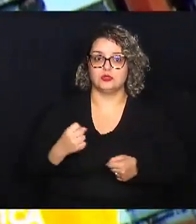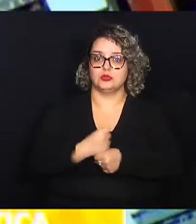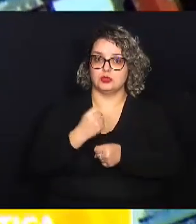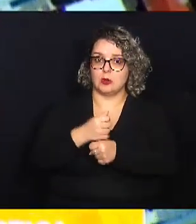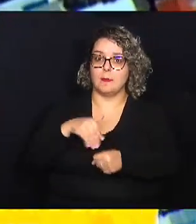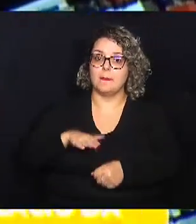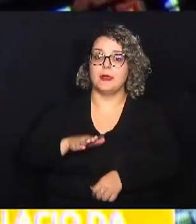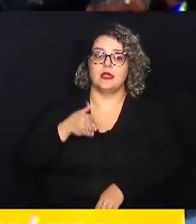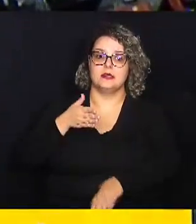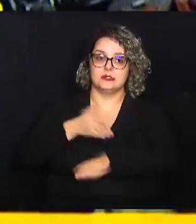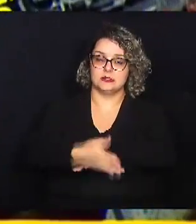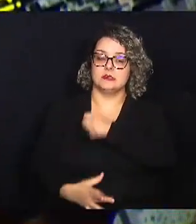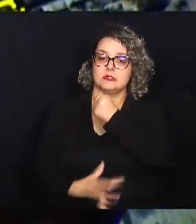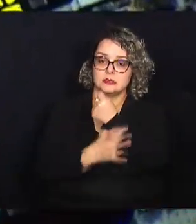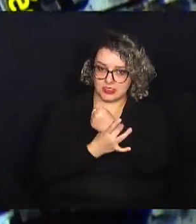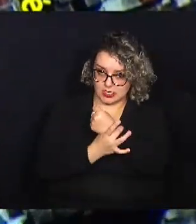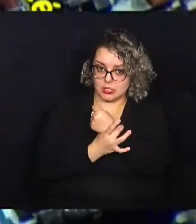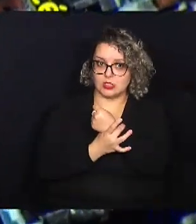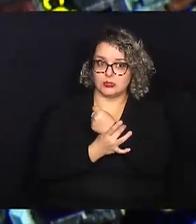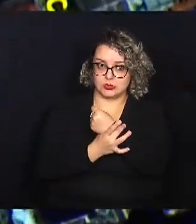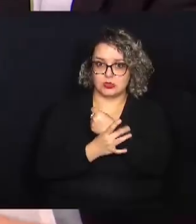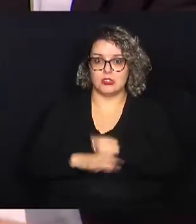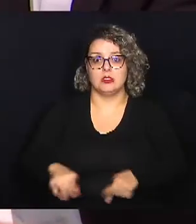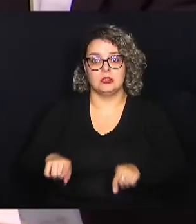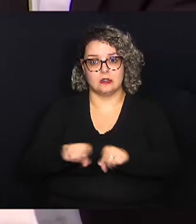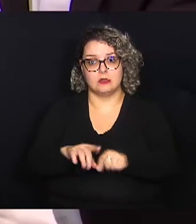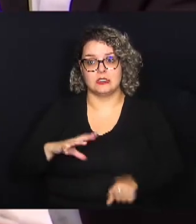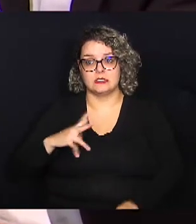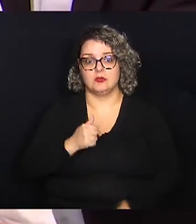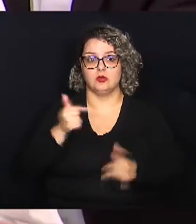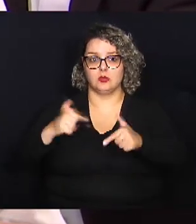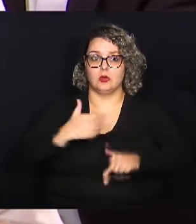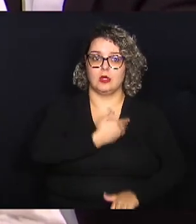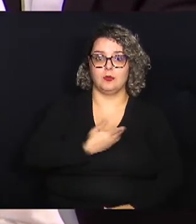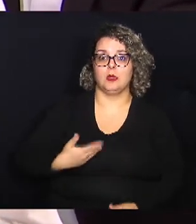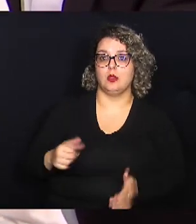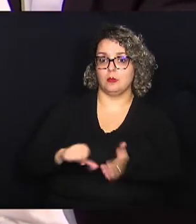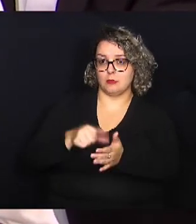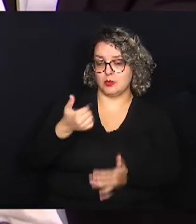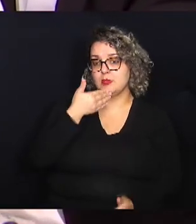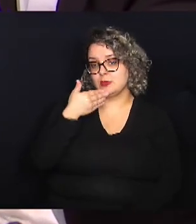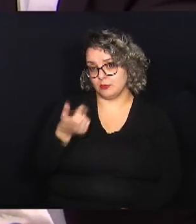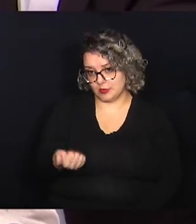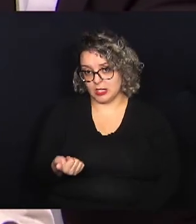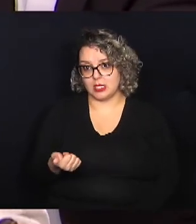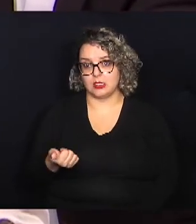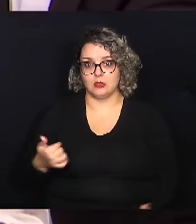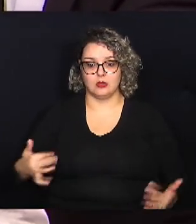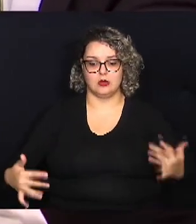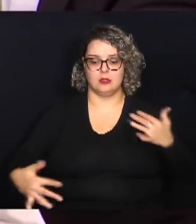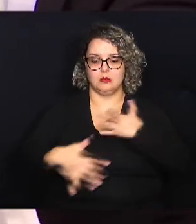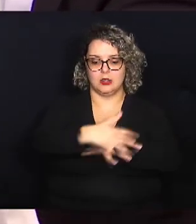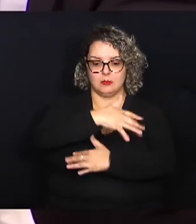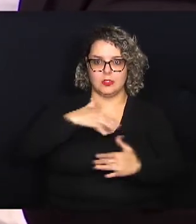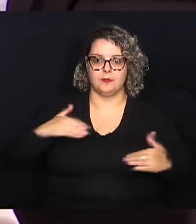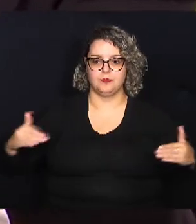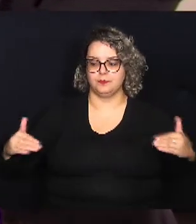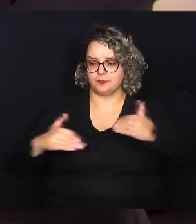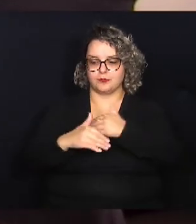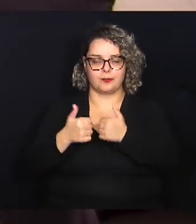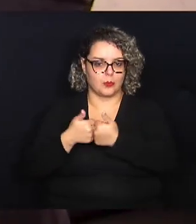e confortável, além do resgate do espaço público. Primeiro, melhora a circulação, tanto de